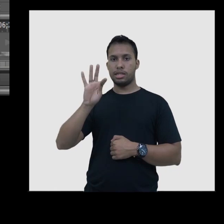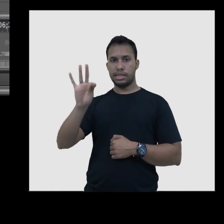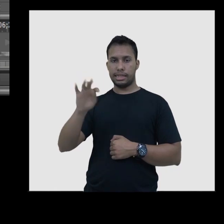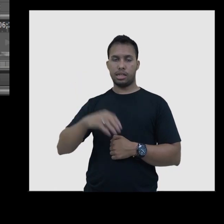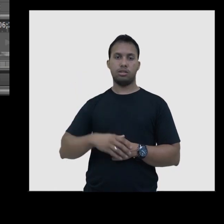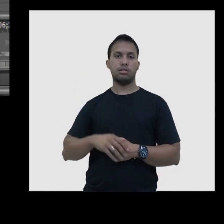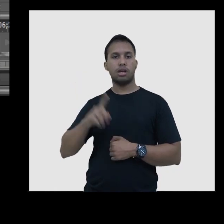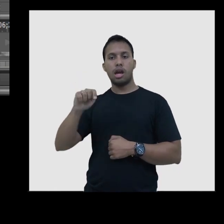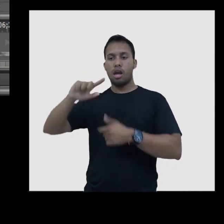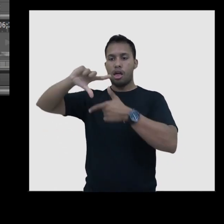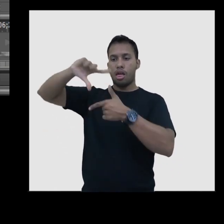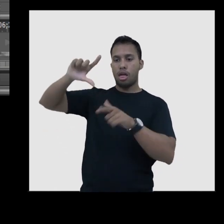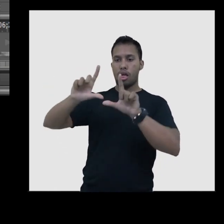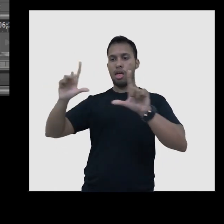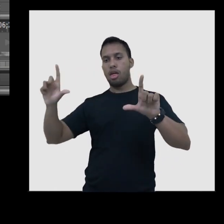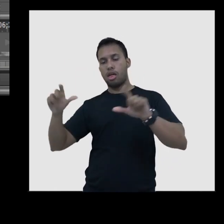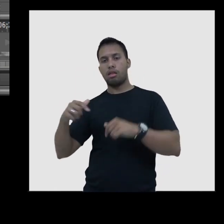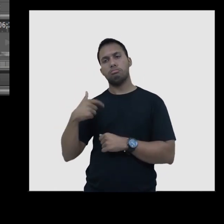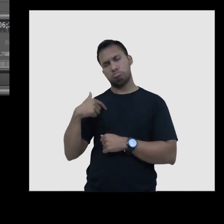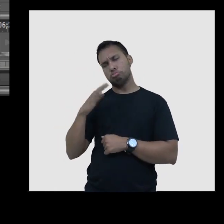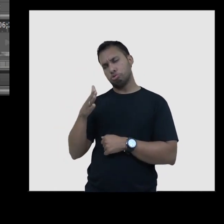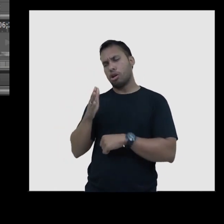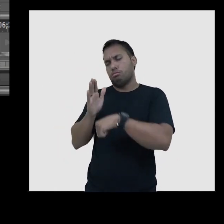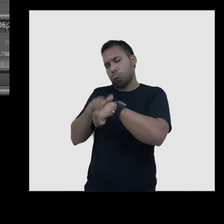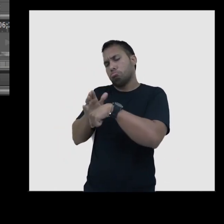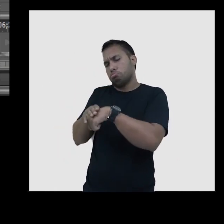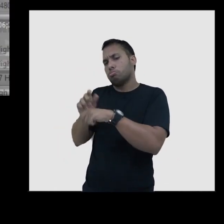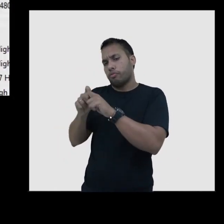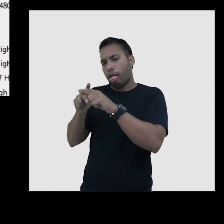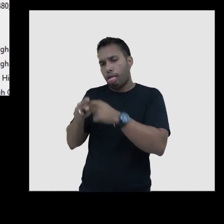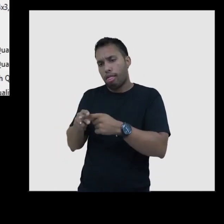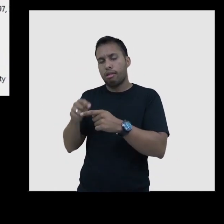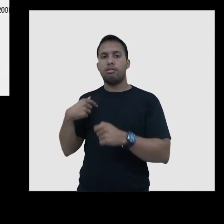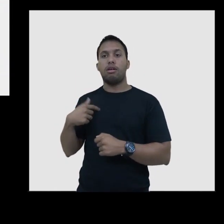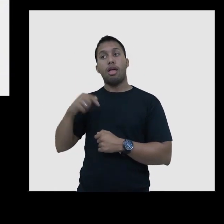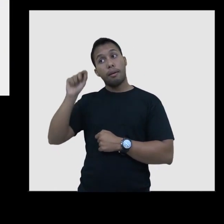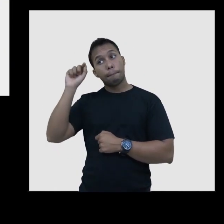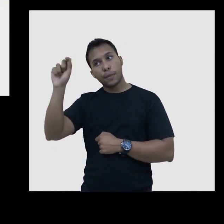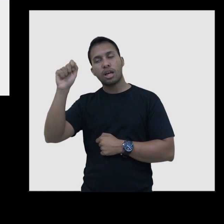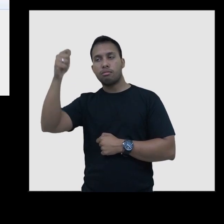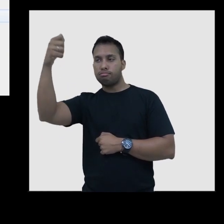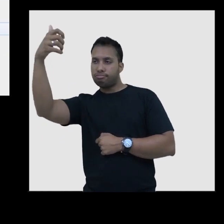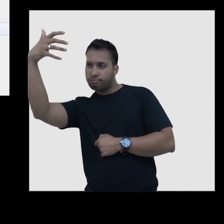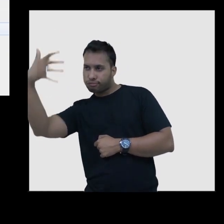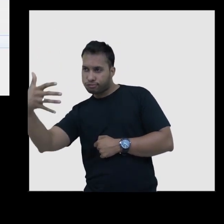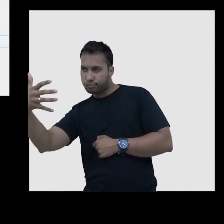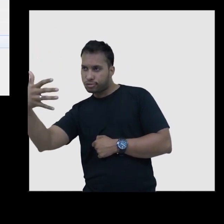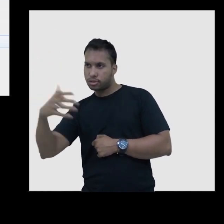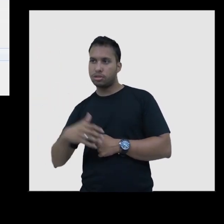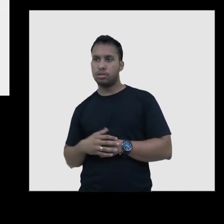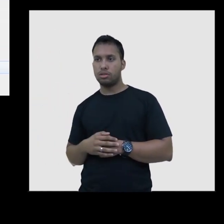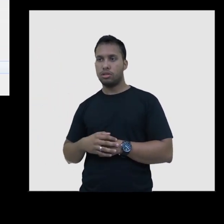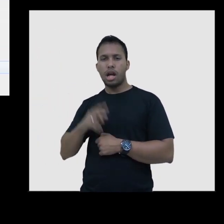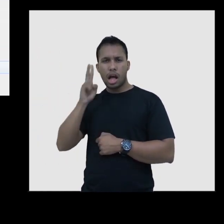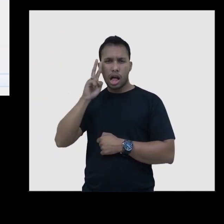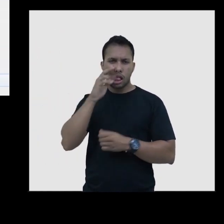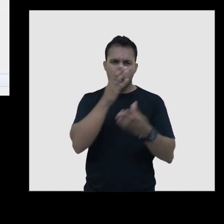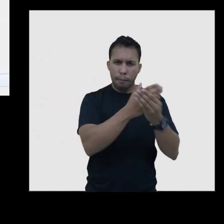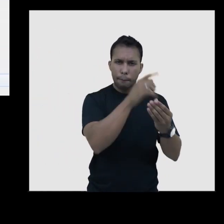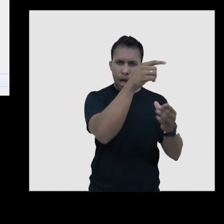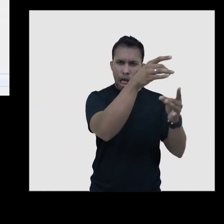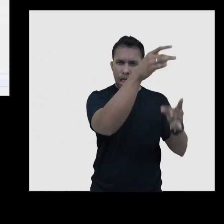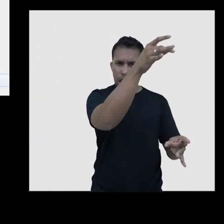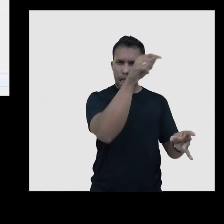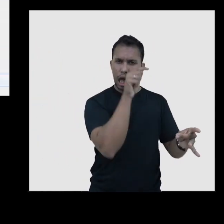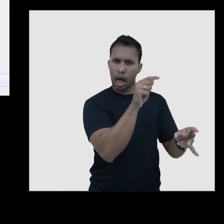O segundo ponto é o preset. Aqui no preset ele está customizado. Tudo bem, a gente vai abrir ele e escolher